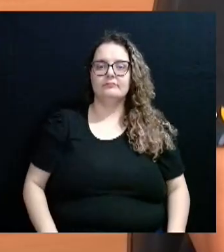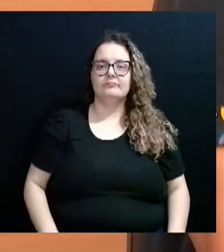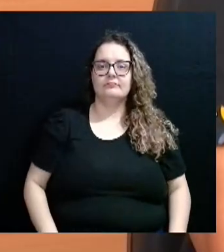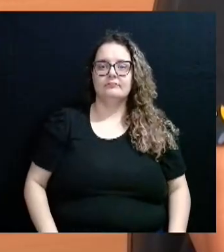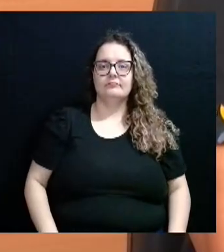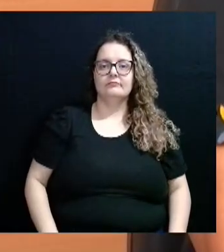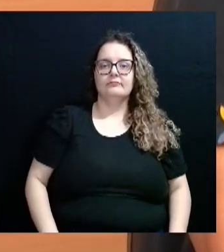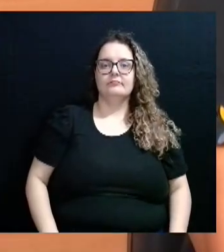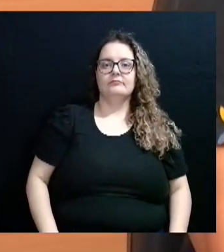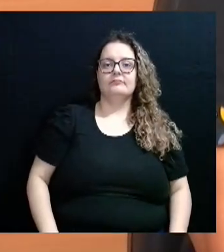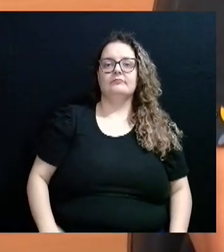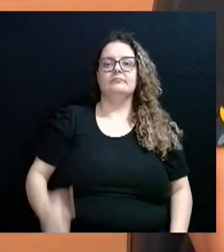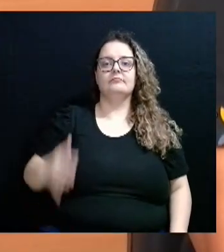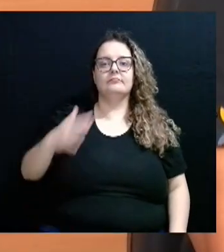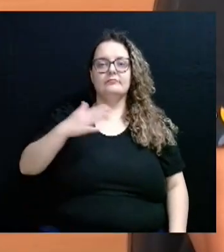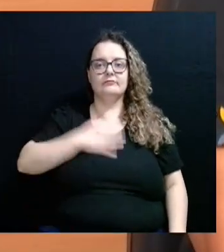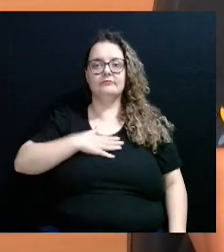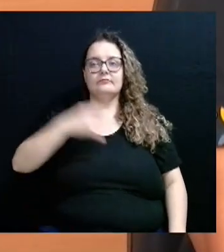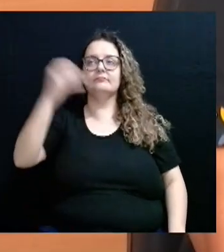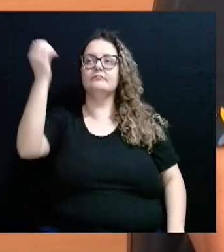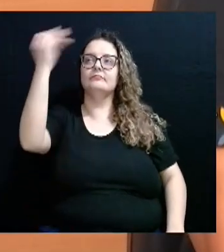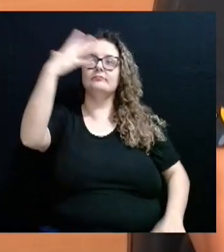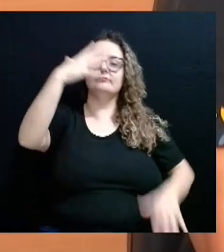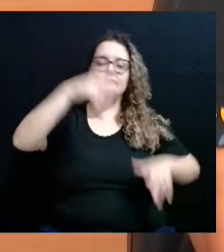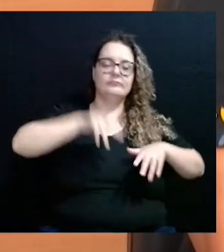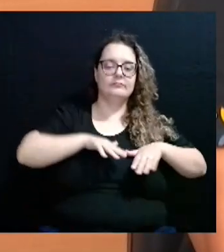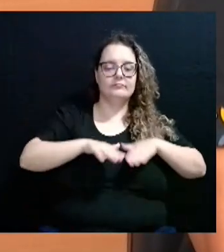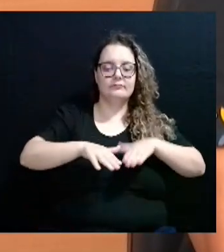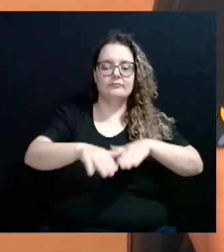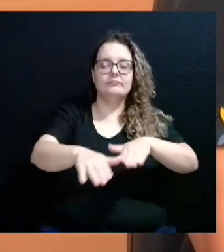num tempo de escuridão profunda,